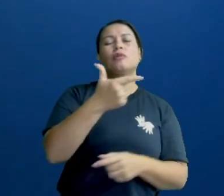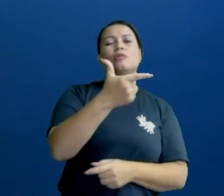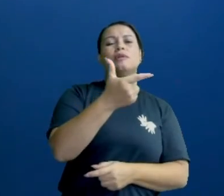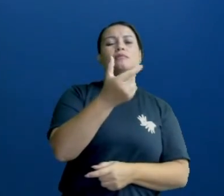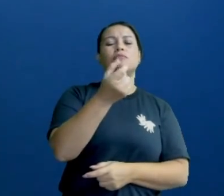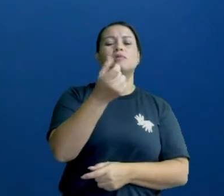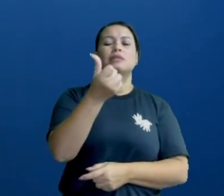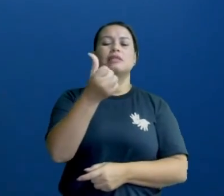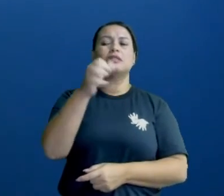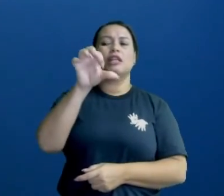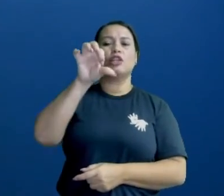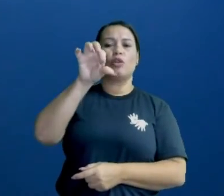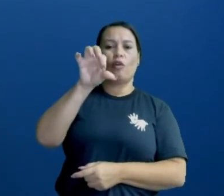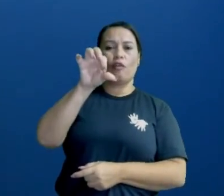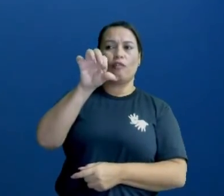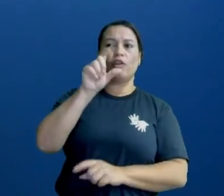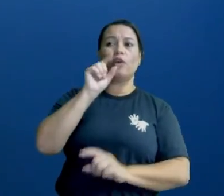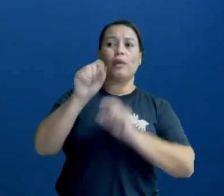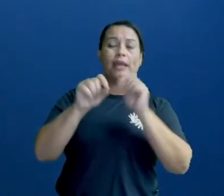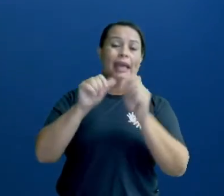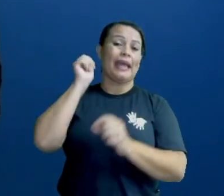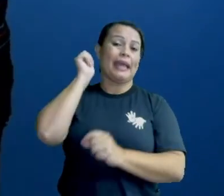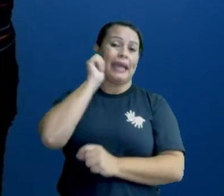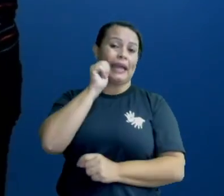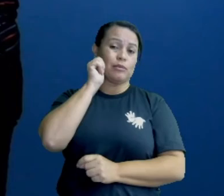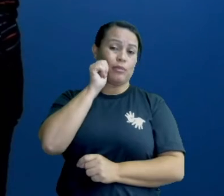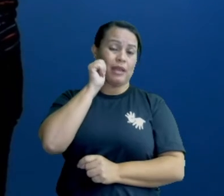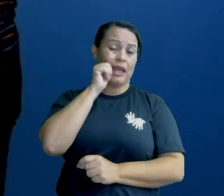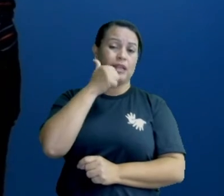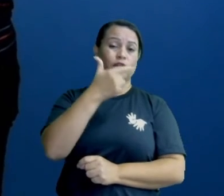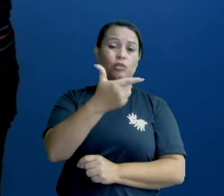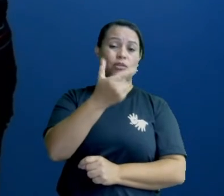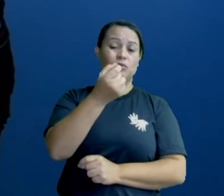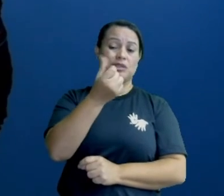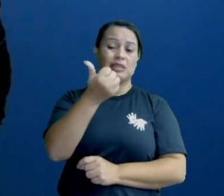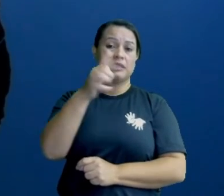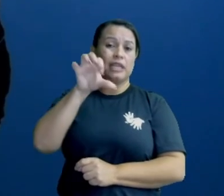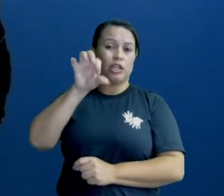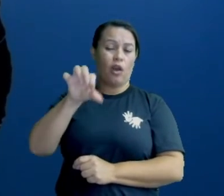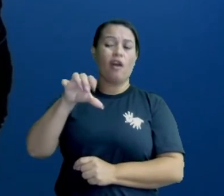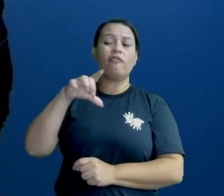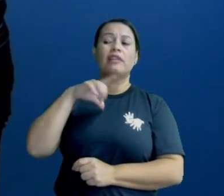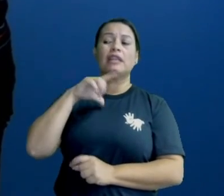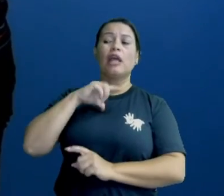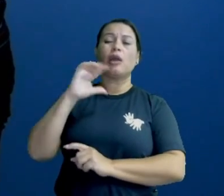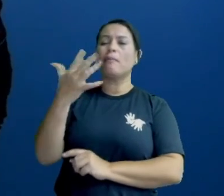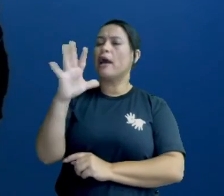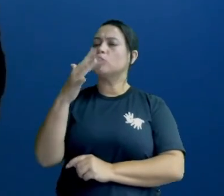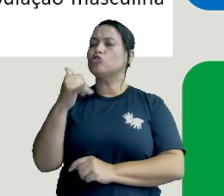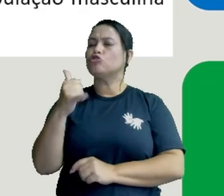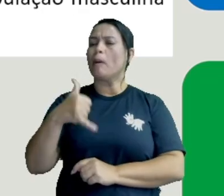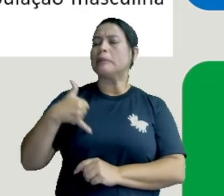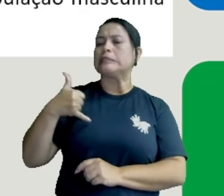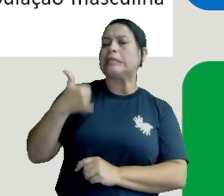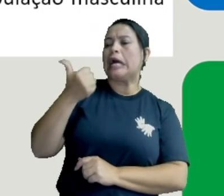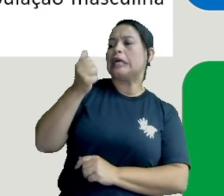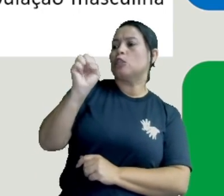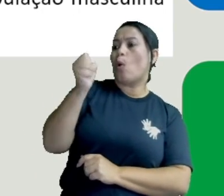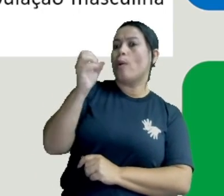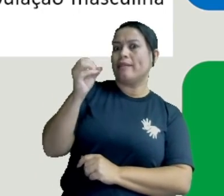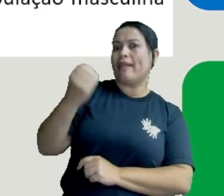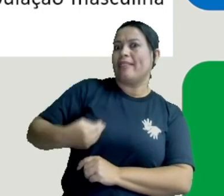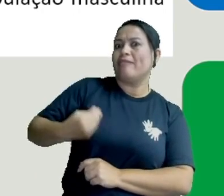2019, que mostram aqui, ó, que as mulheres em 2019 tinham expectativa de vida de 80 anos, 80,1